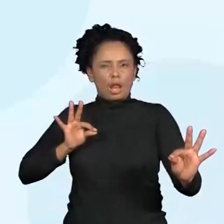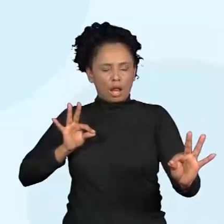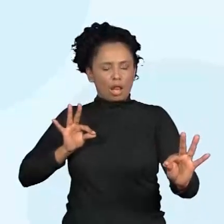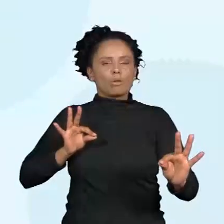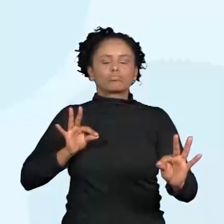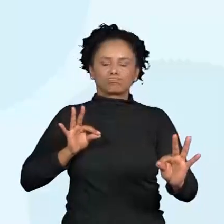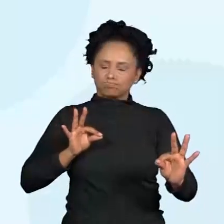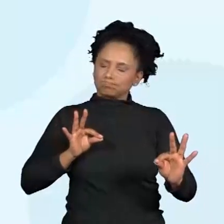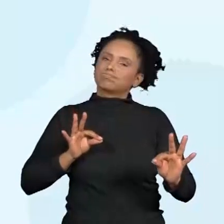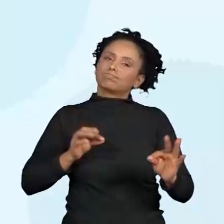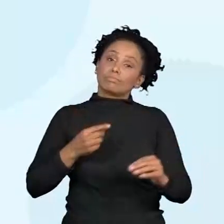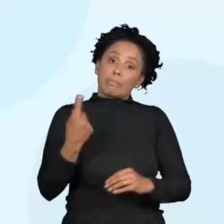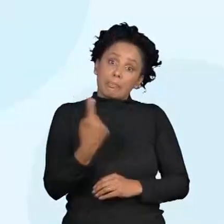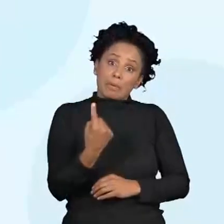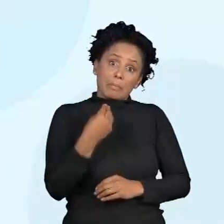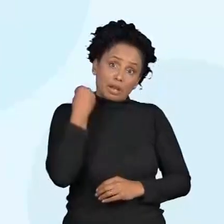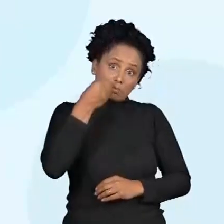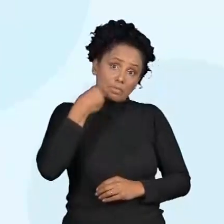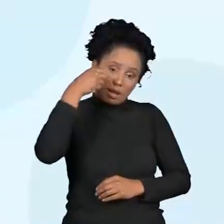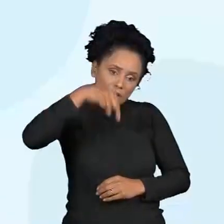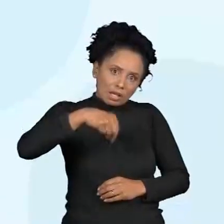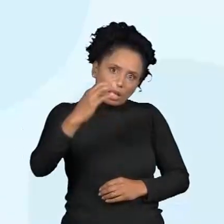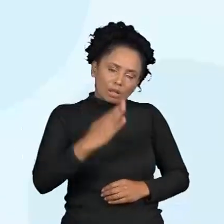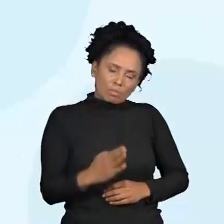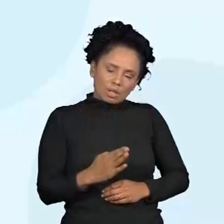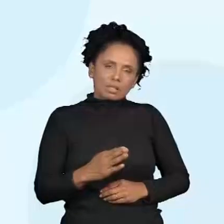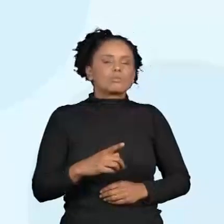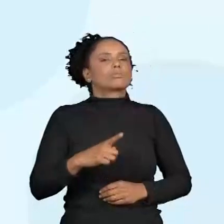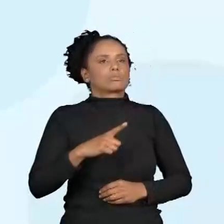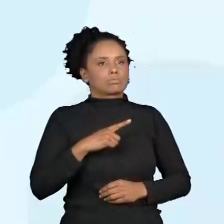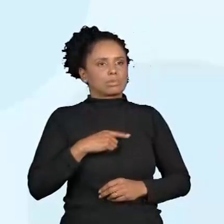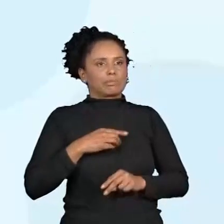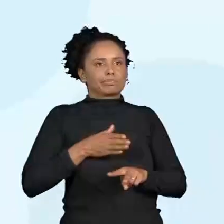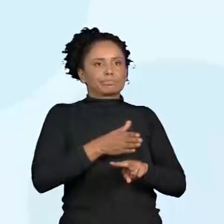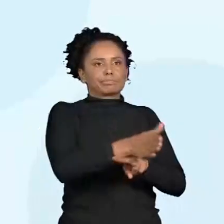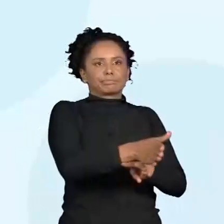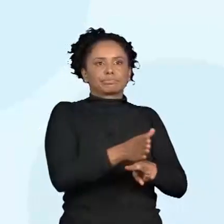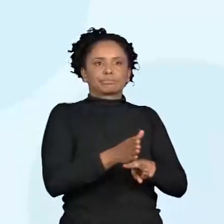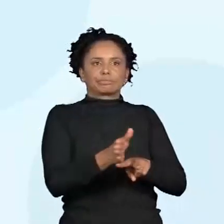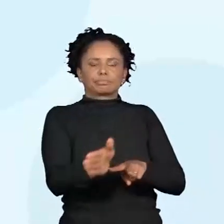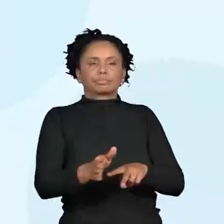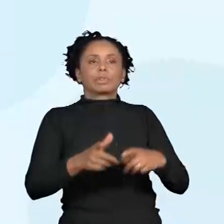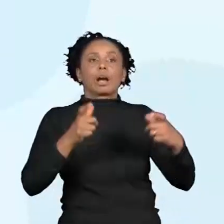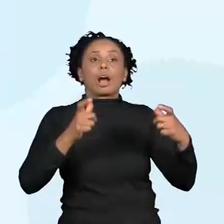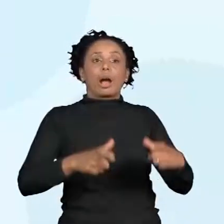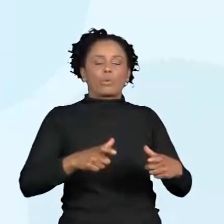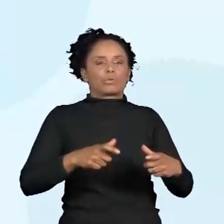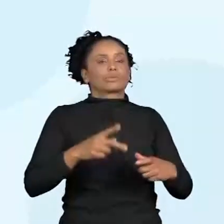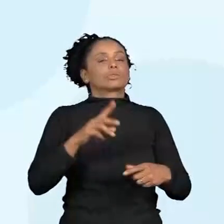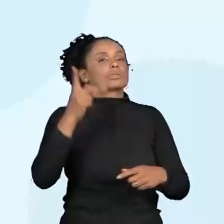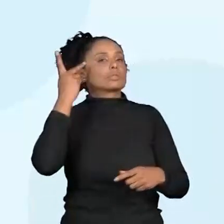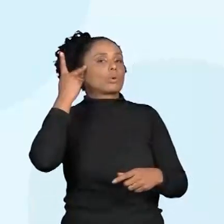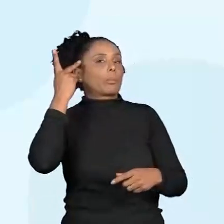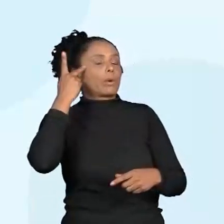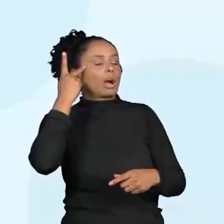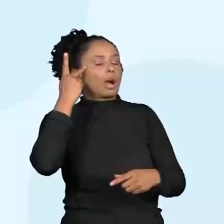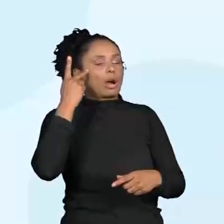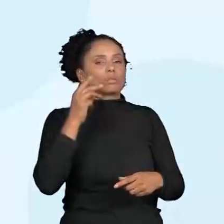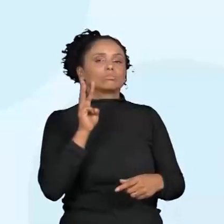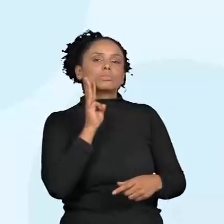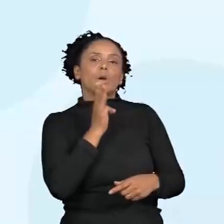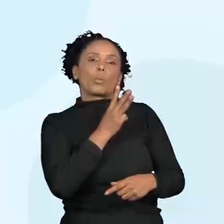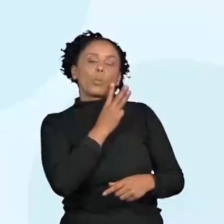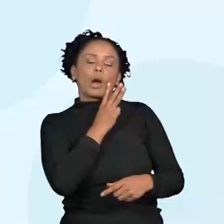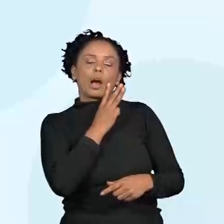primeira experiência aí do Brasil com as ferrovias. Mais tarde foi prolongada, chegando a